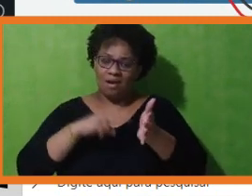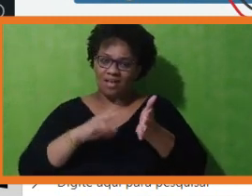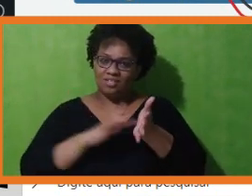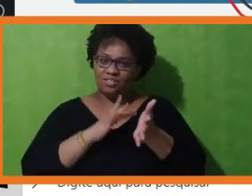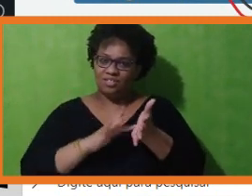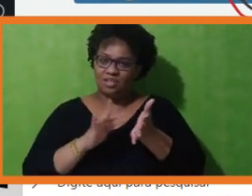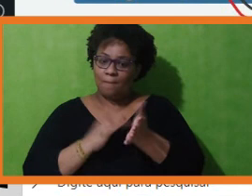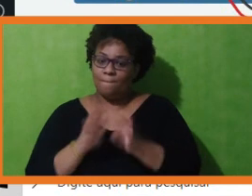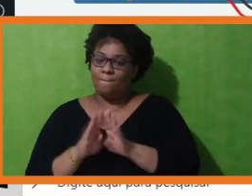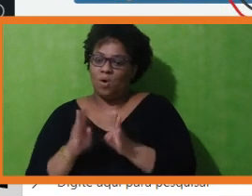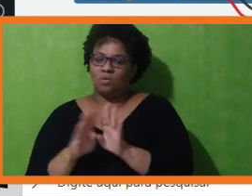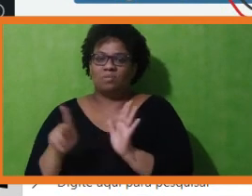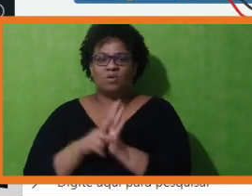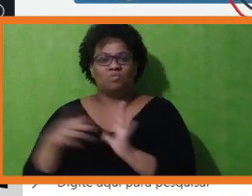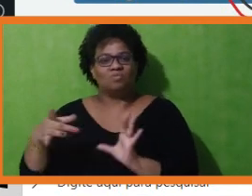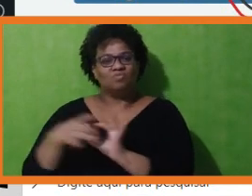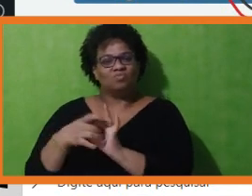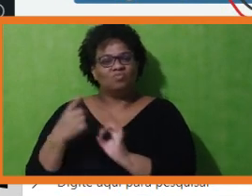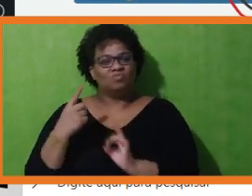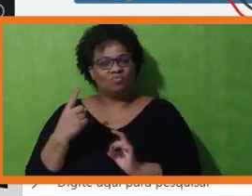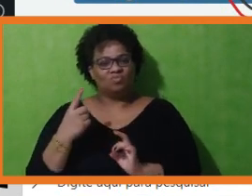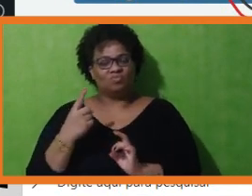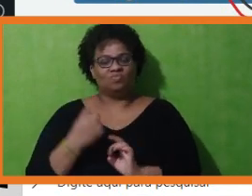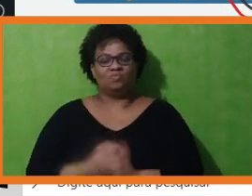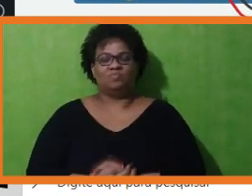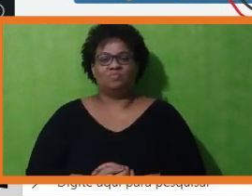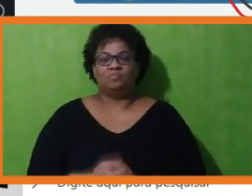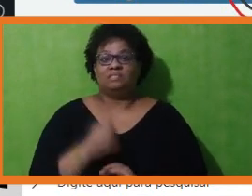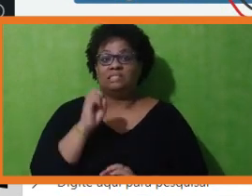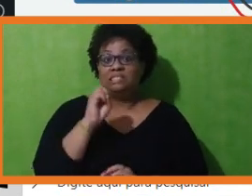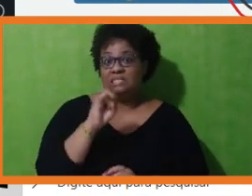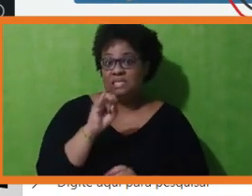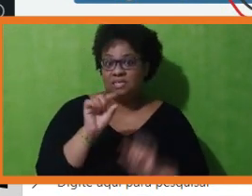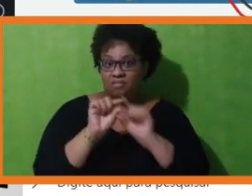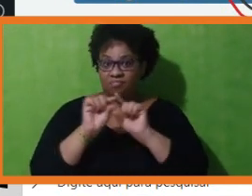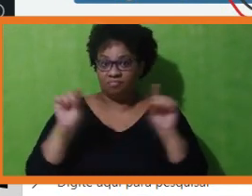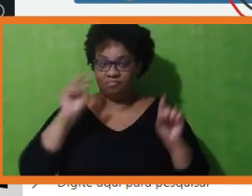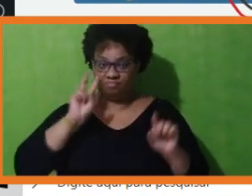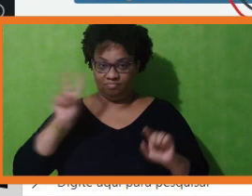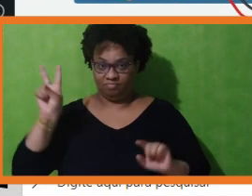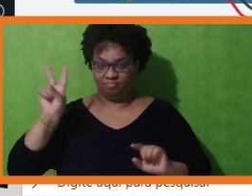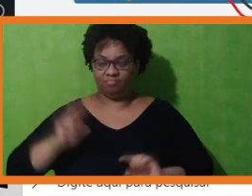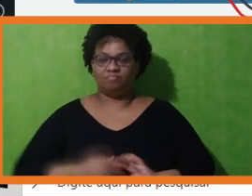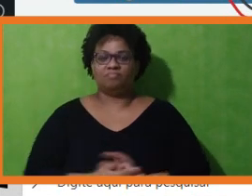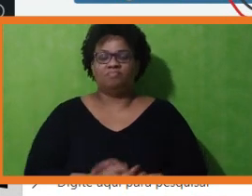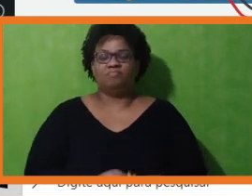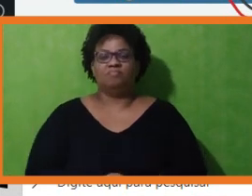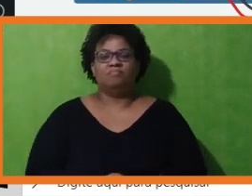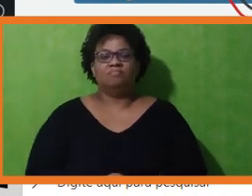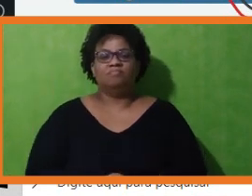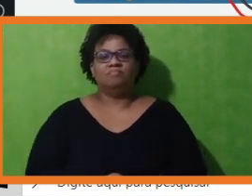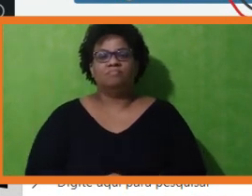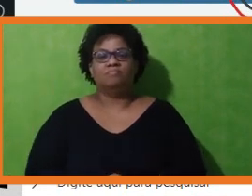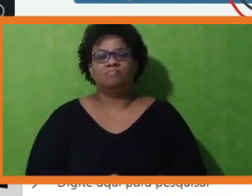leitura digital da porta do botão 1. Então vamos colocar aqui, ó, se leitura